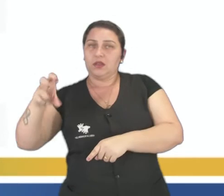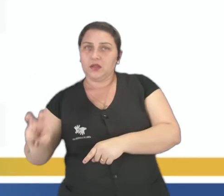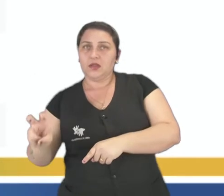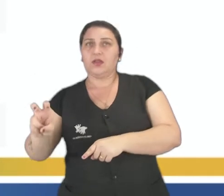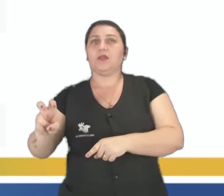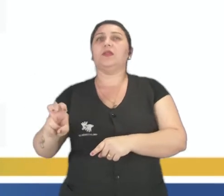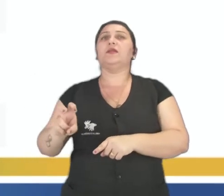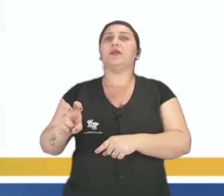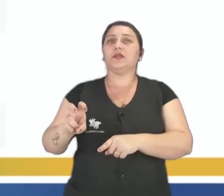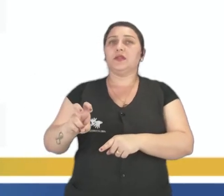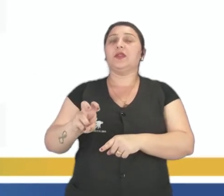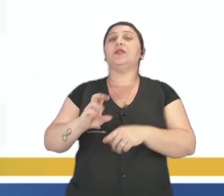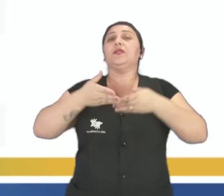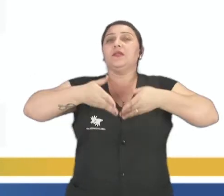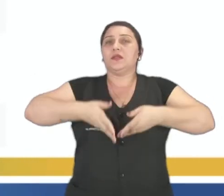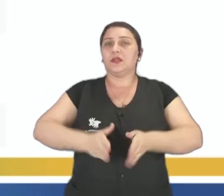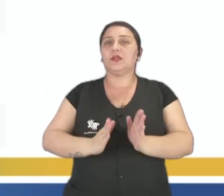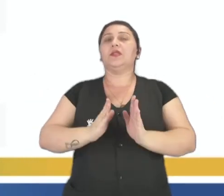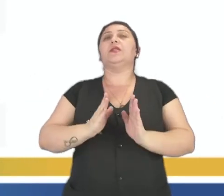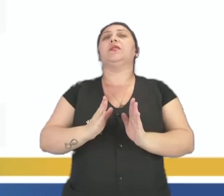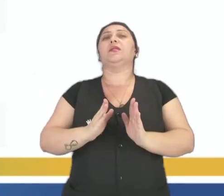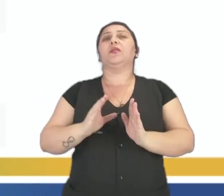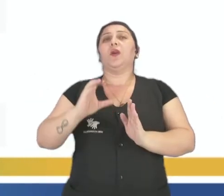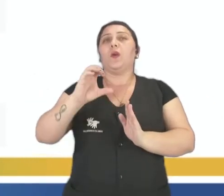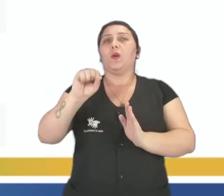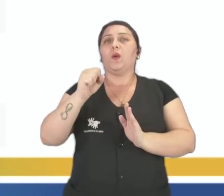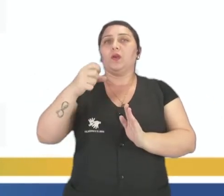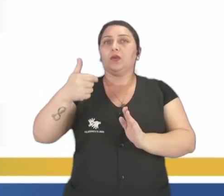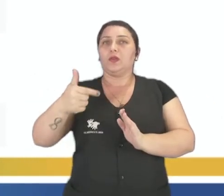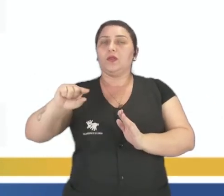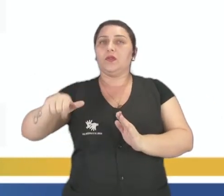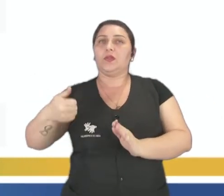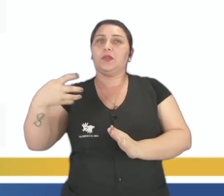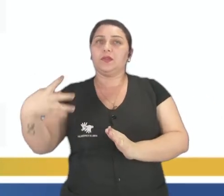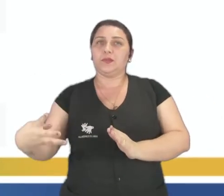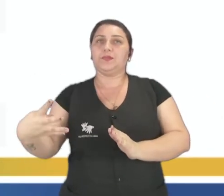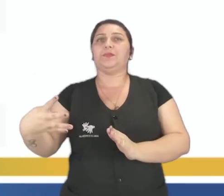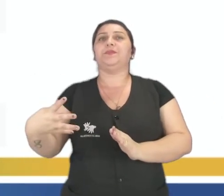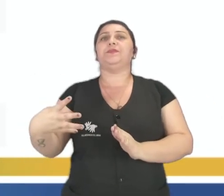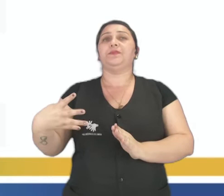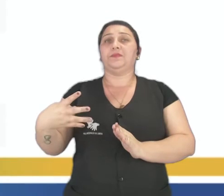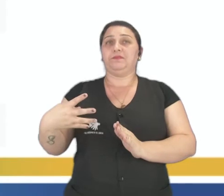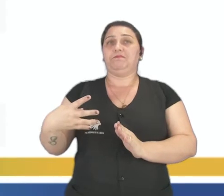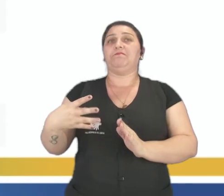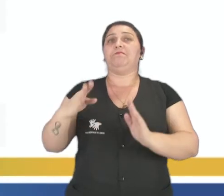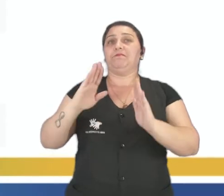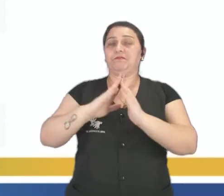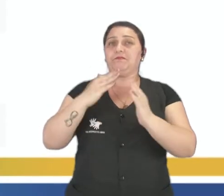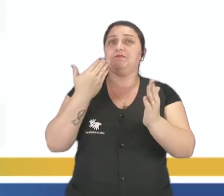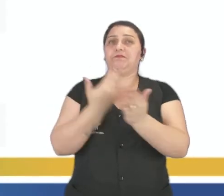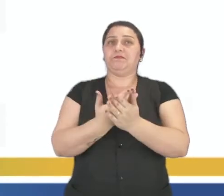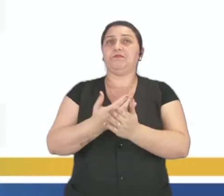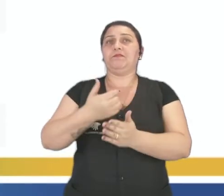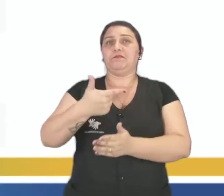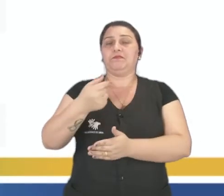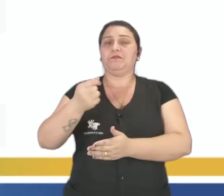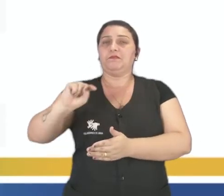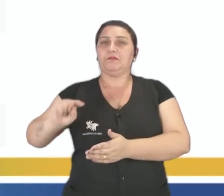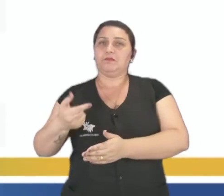0,935. Expectativa de vida no nascimento, 82,4. Expectativa de anos de